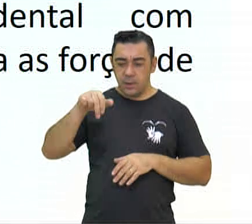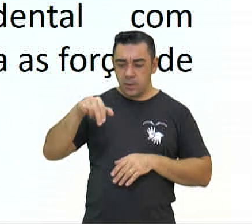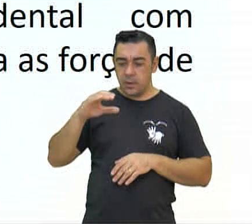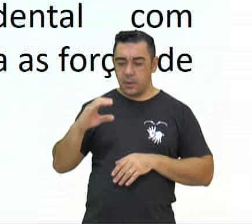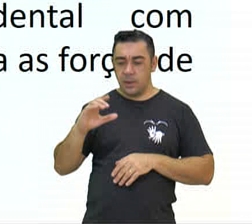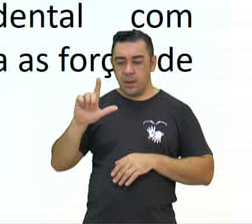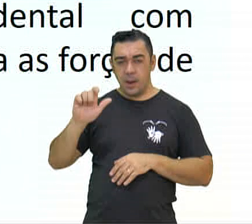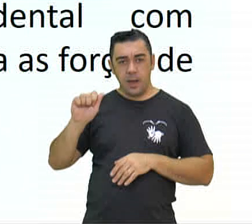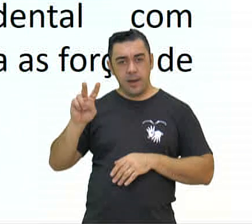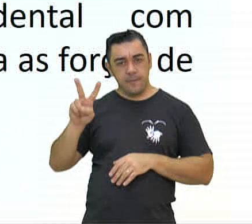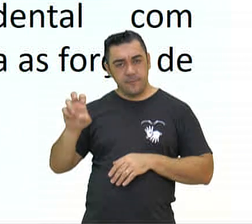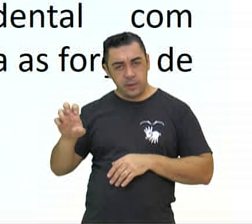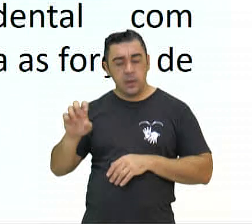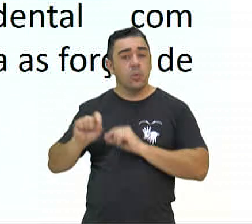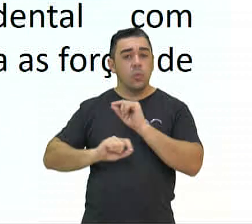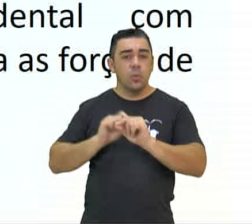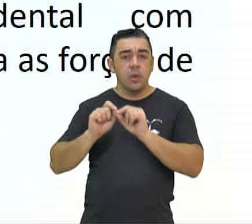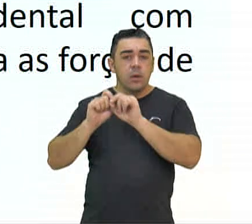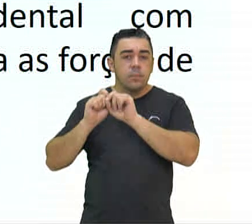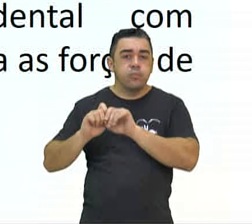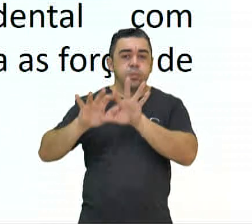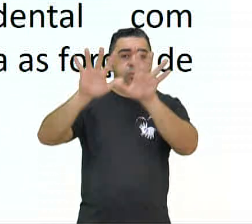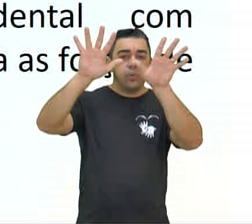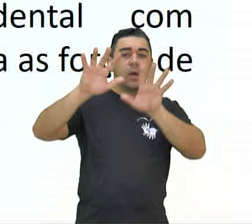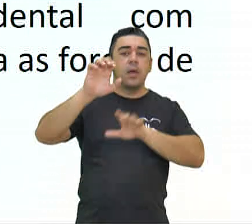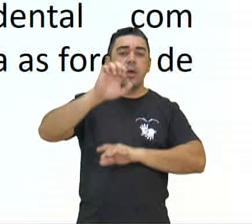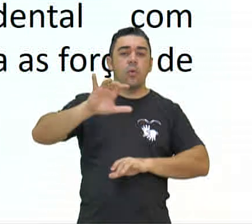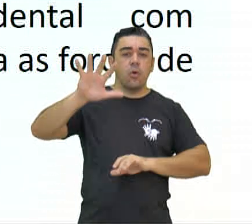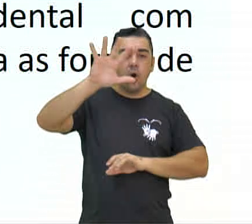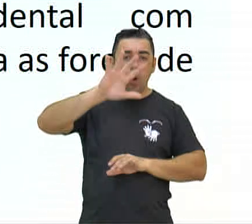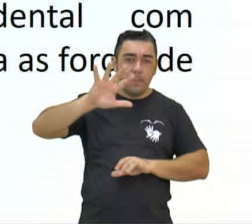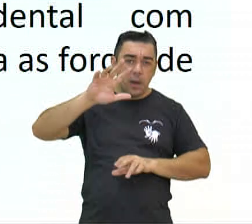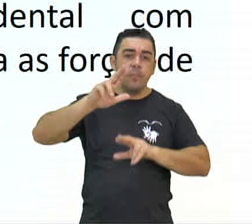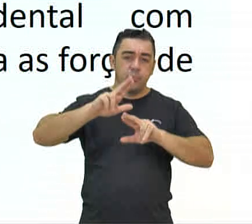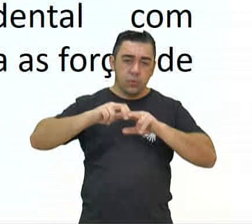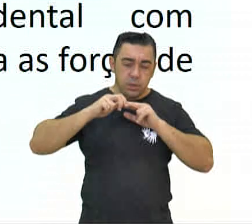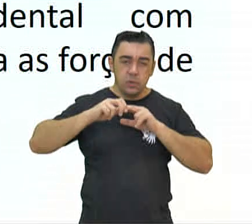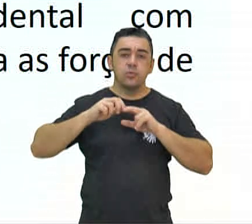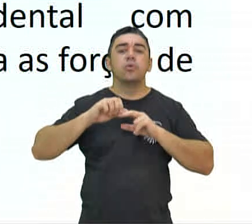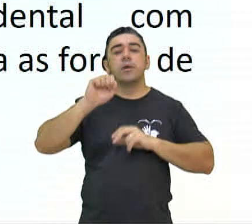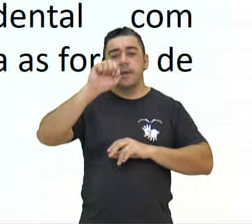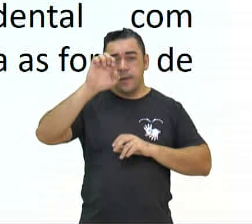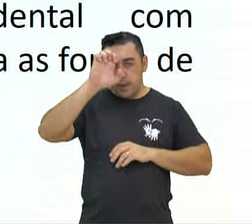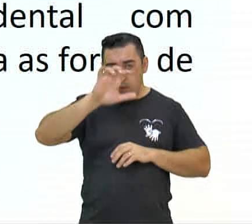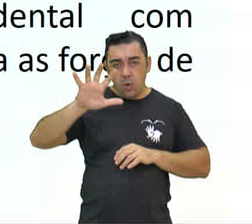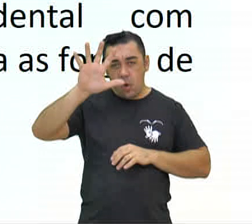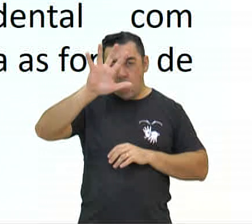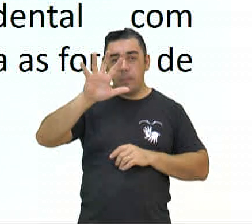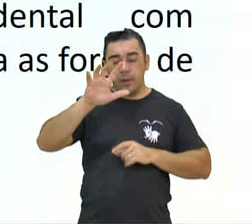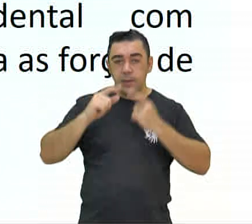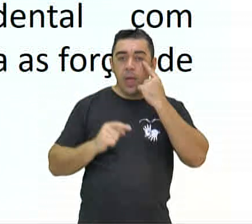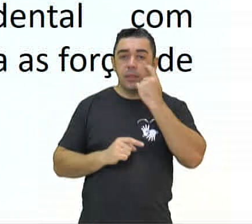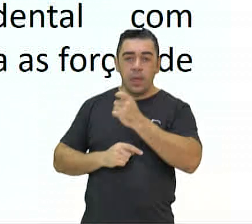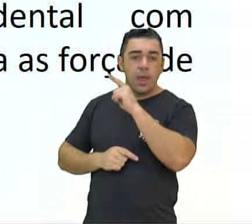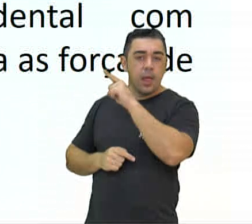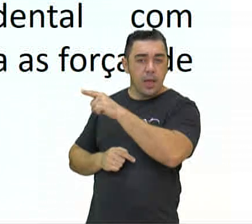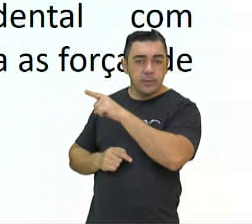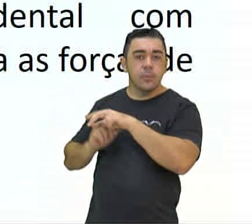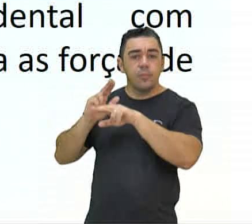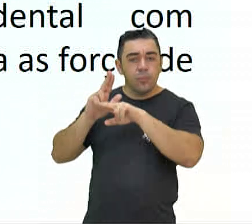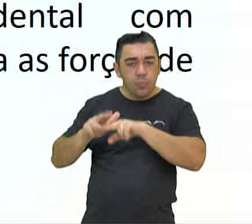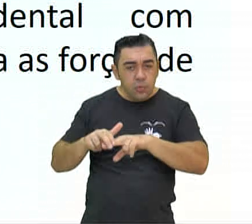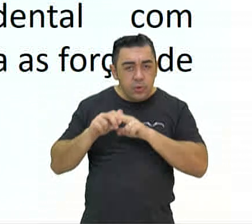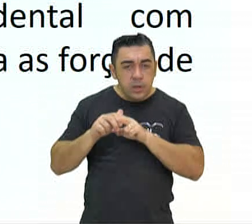Que abastece a Europa. A Europa depende desses dutos, por isso que a Europa também tem interesse, por isso que a Rússia quer controlar